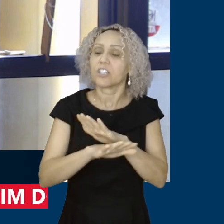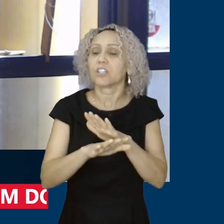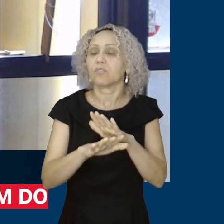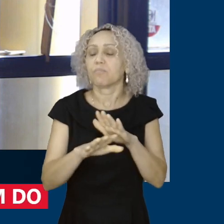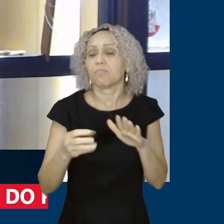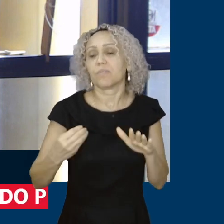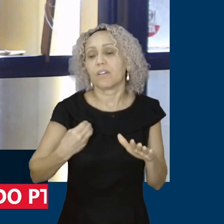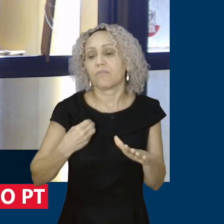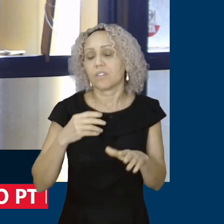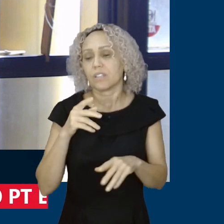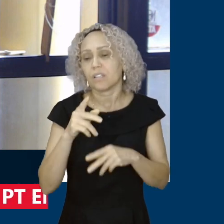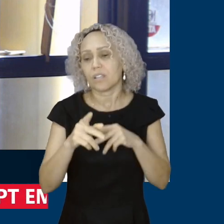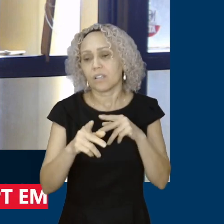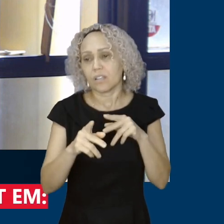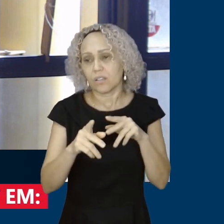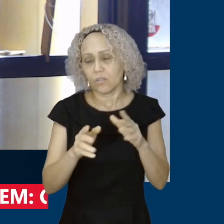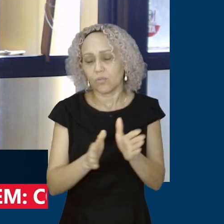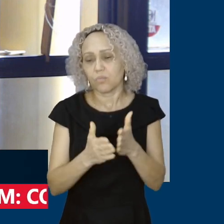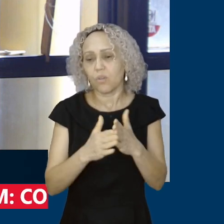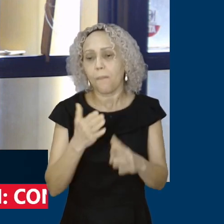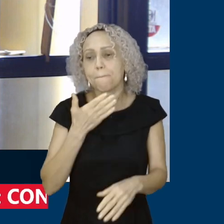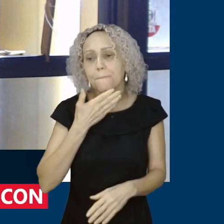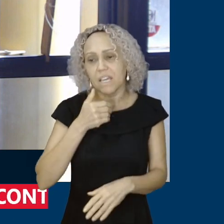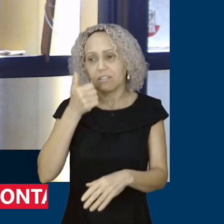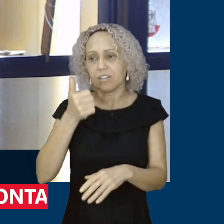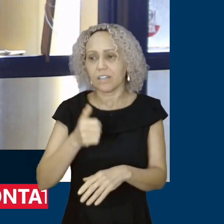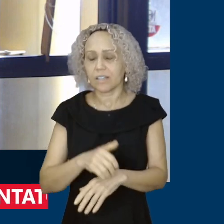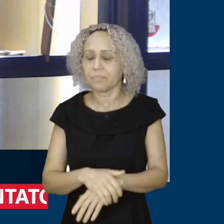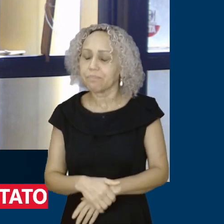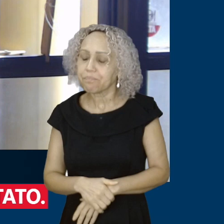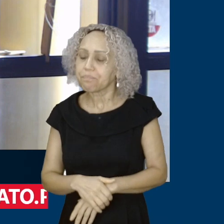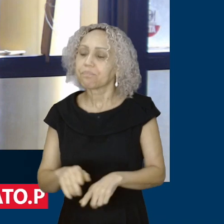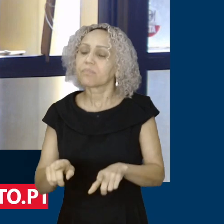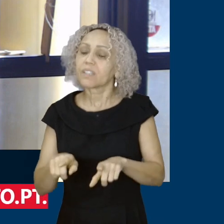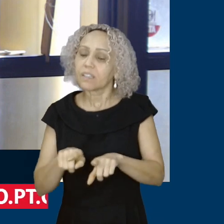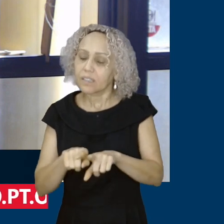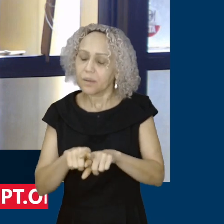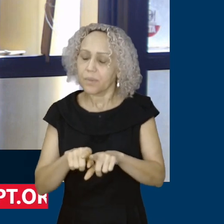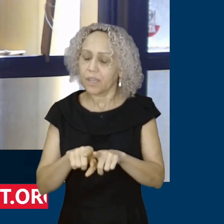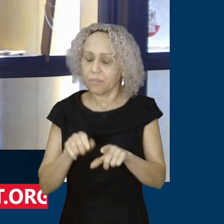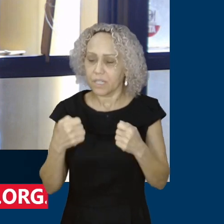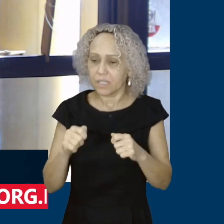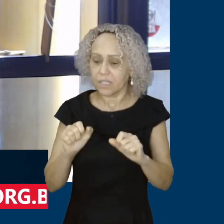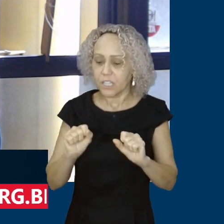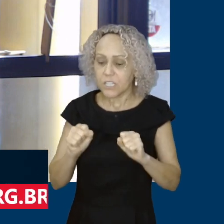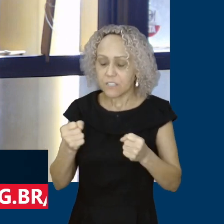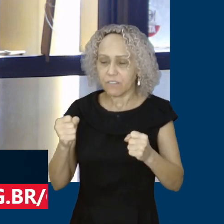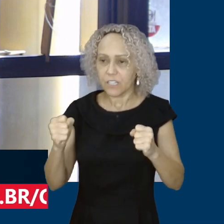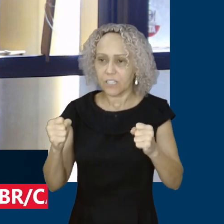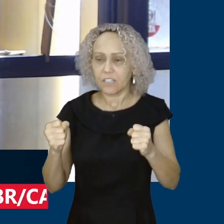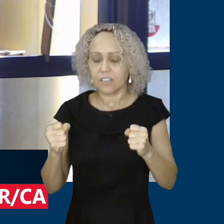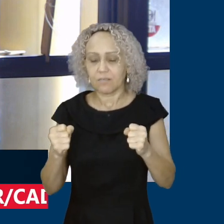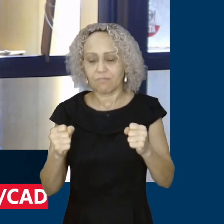tecnologia, mas, ao mesmo tempo, precisa enfrentar a desigualdade. Então, em todas